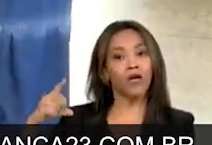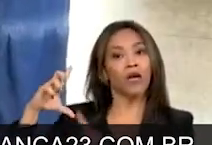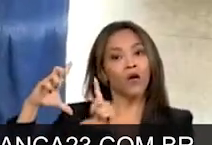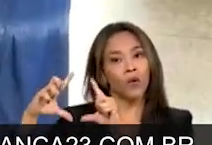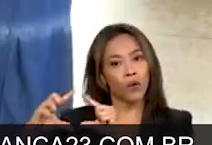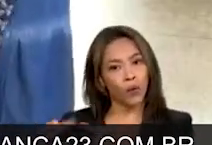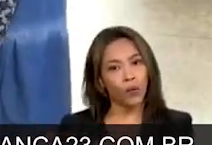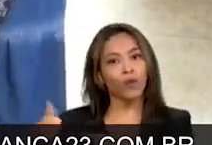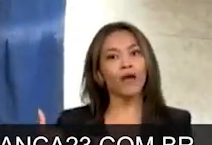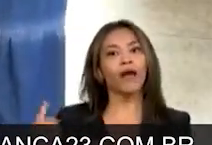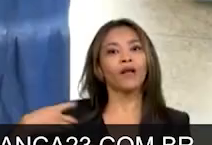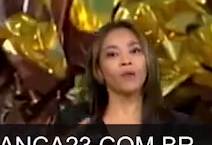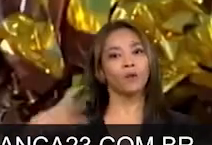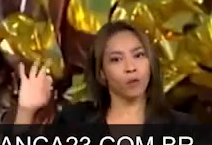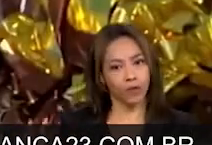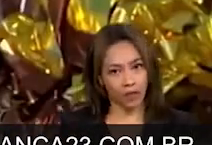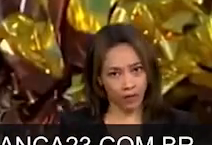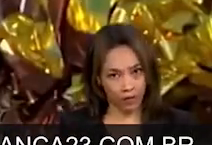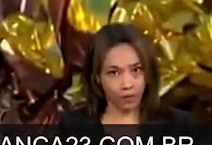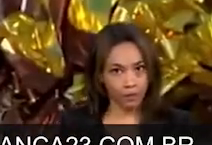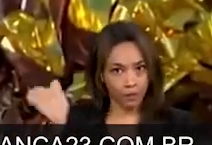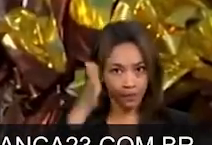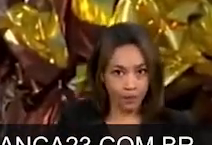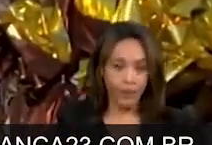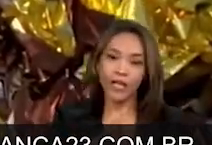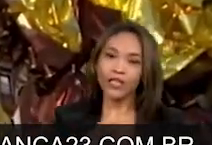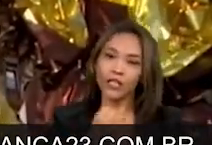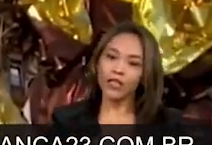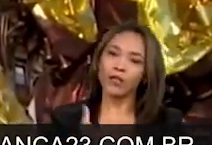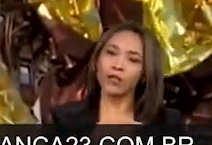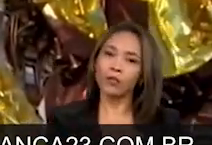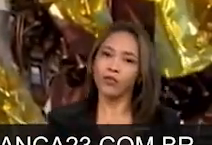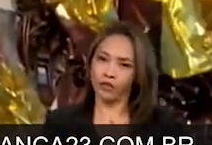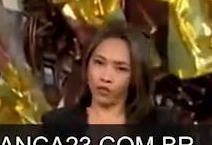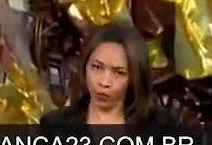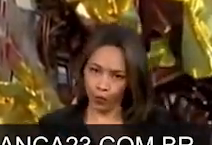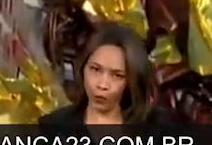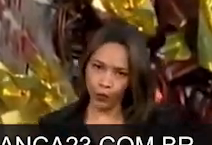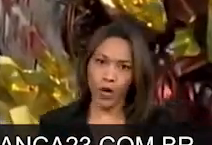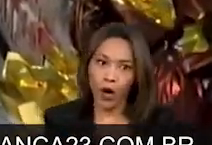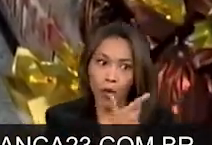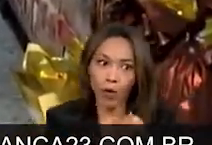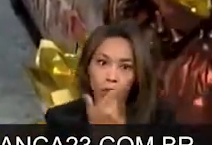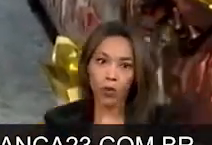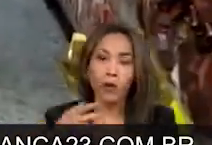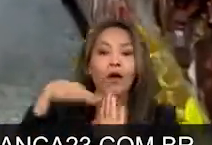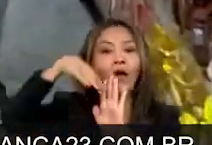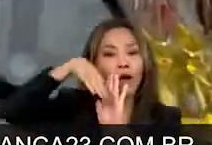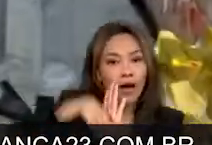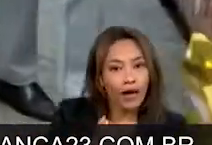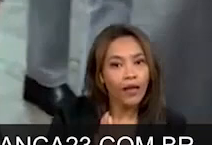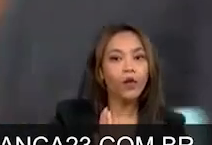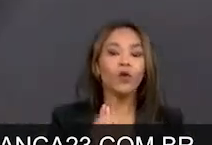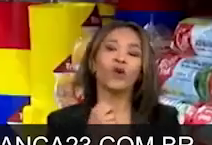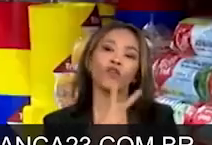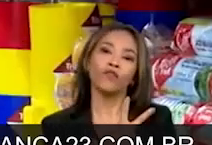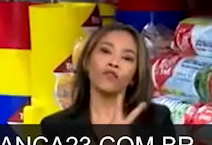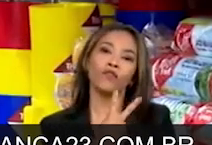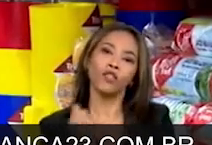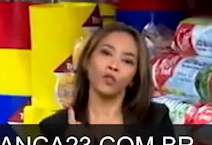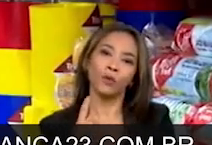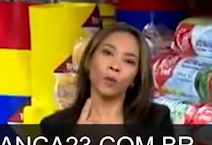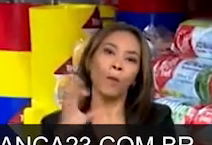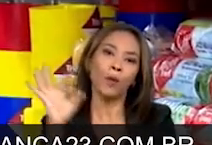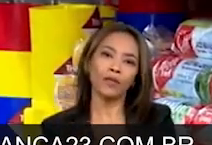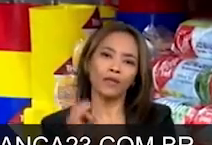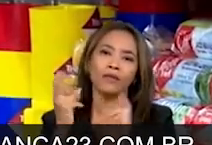mais de 14%. E em janeiro de 2021, o consumo caiu cerca de 21%,